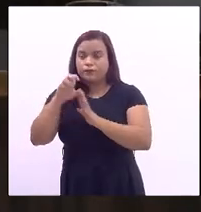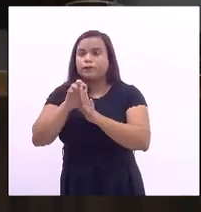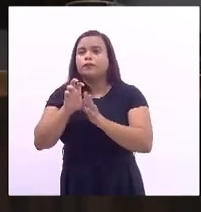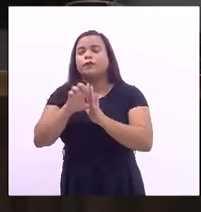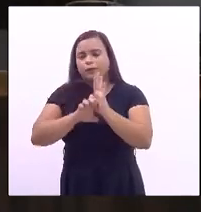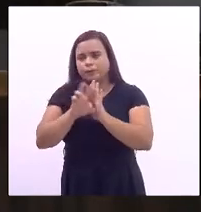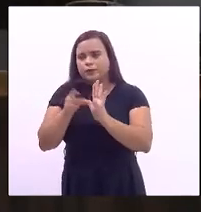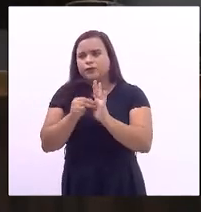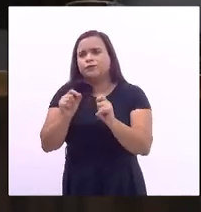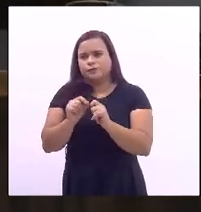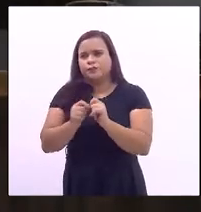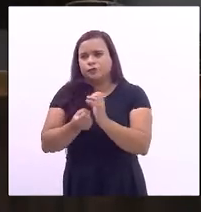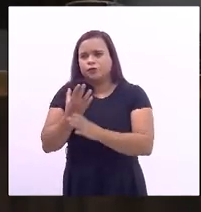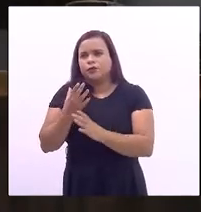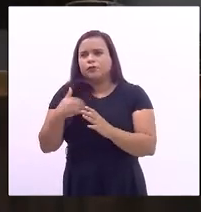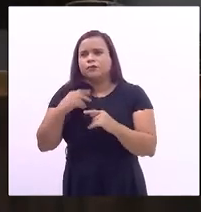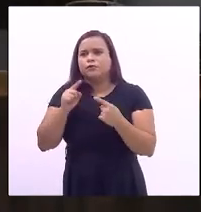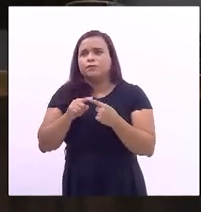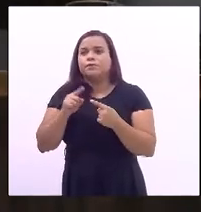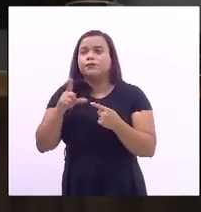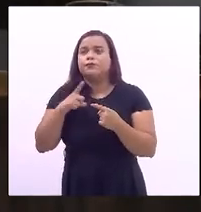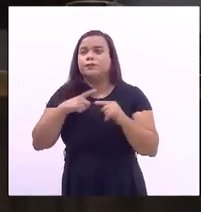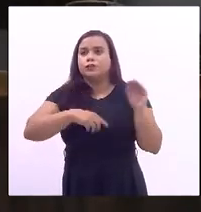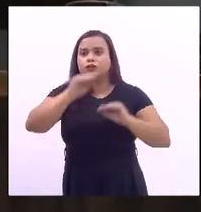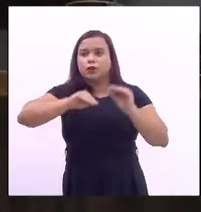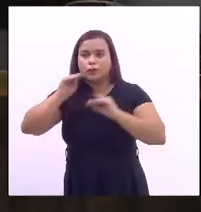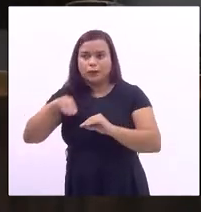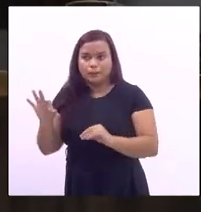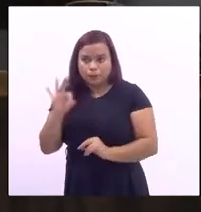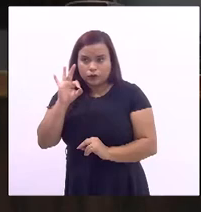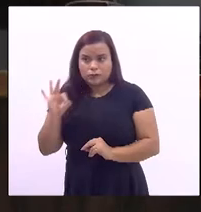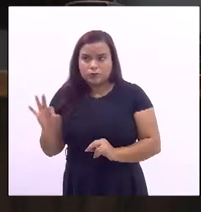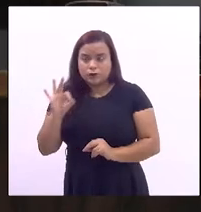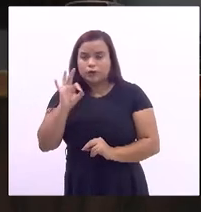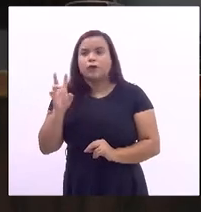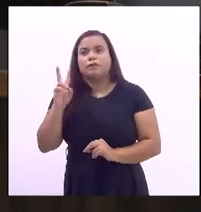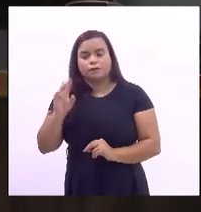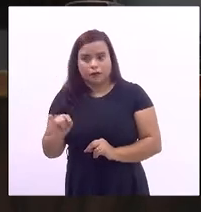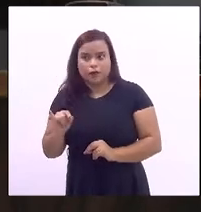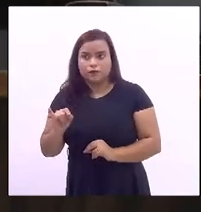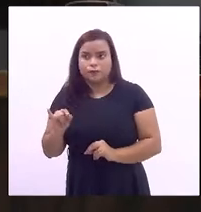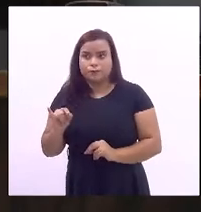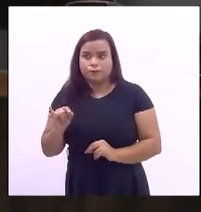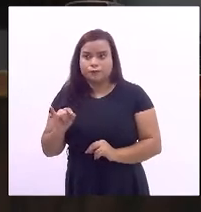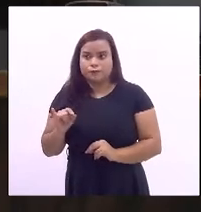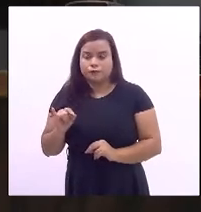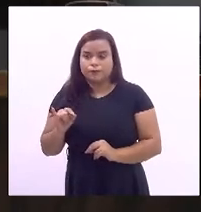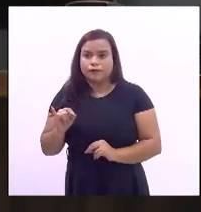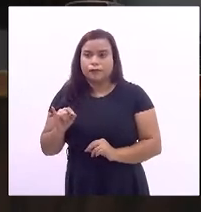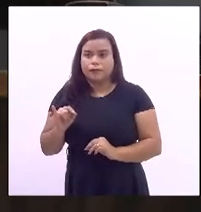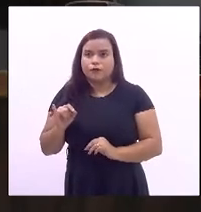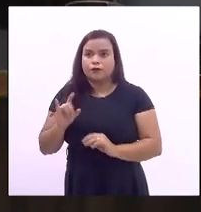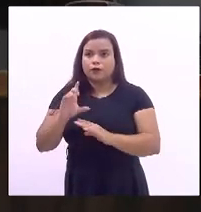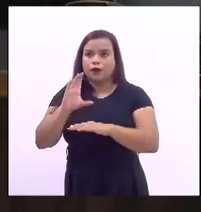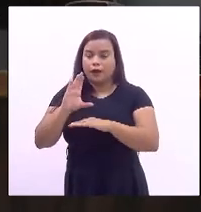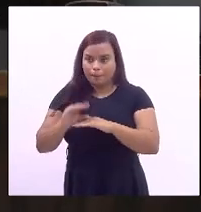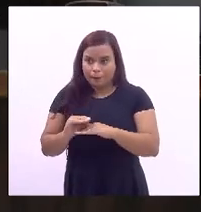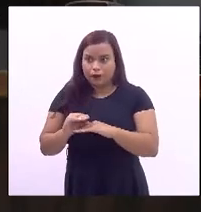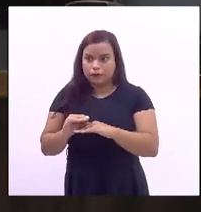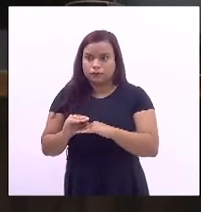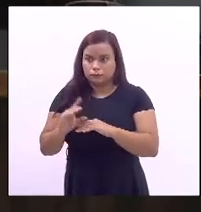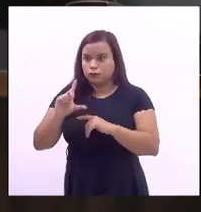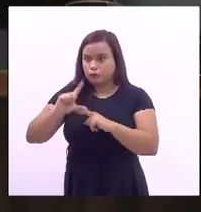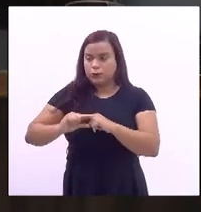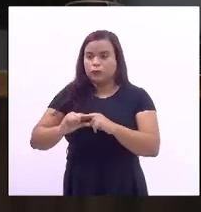sentido de fazer escalonada o percentual que vai fazer o abatimento faturamento